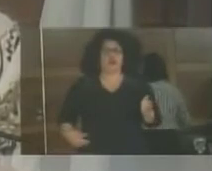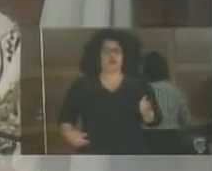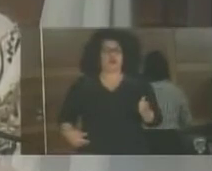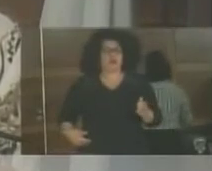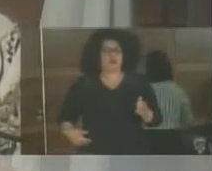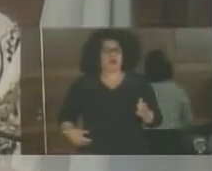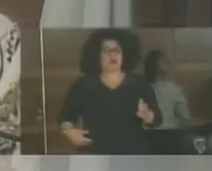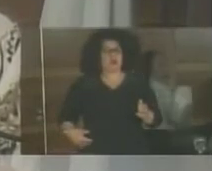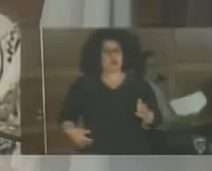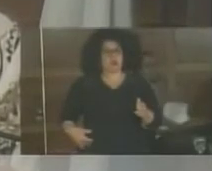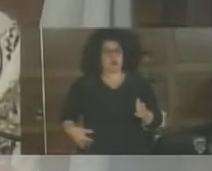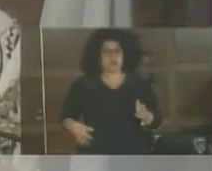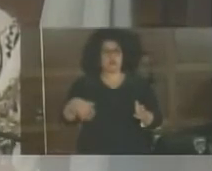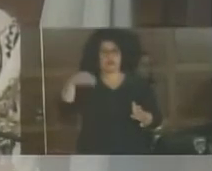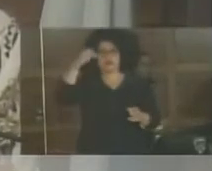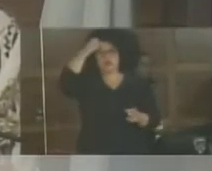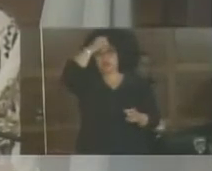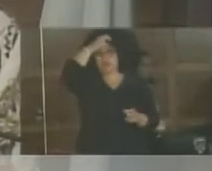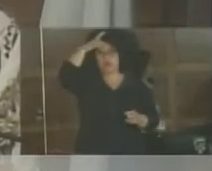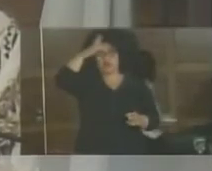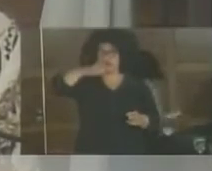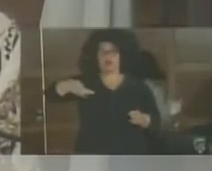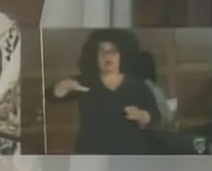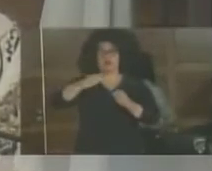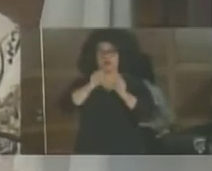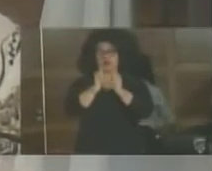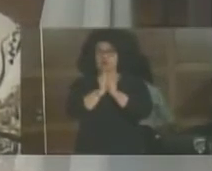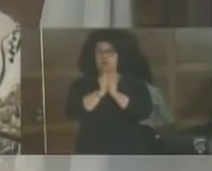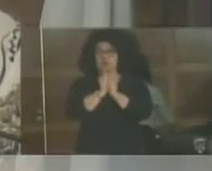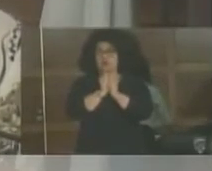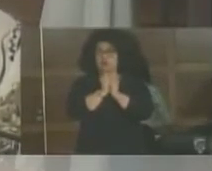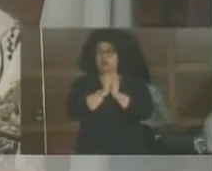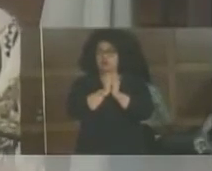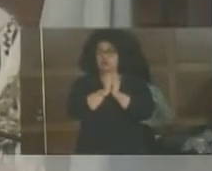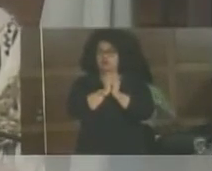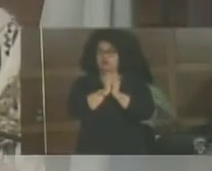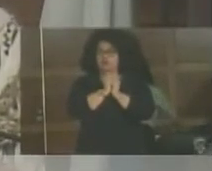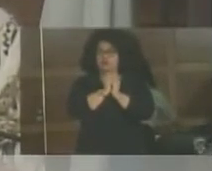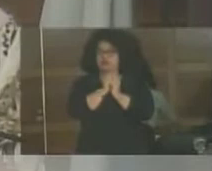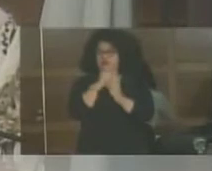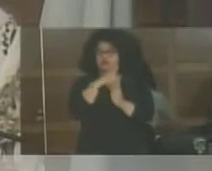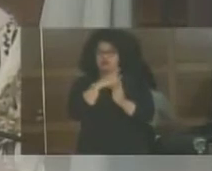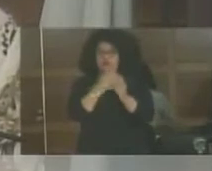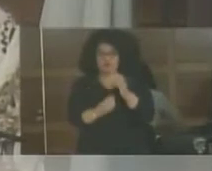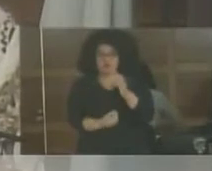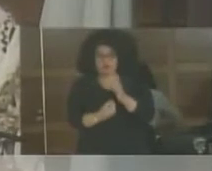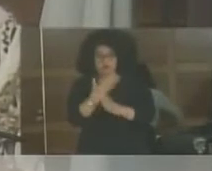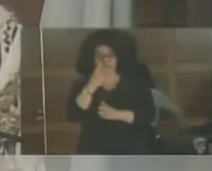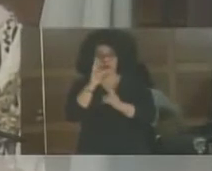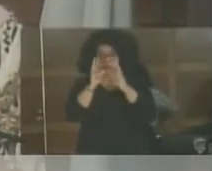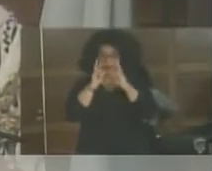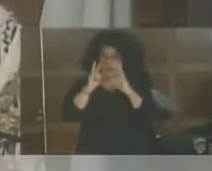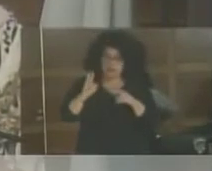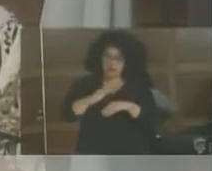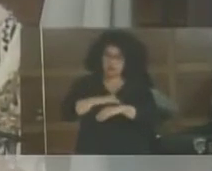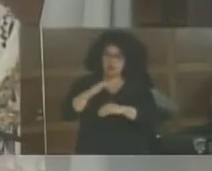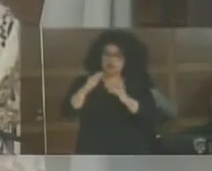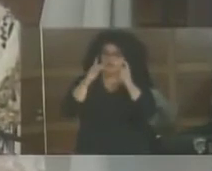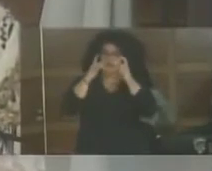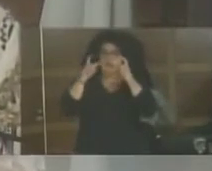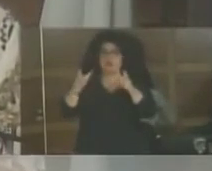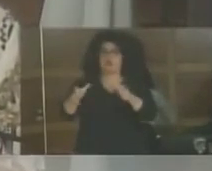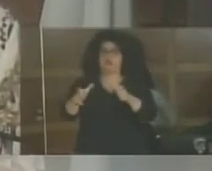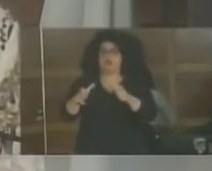um governo municipal aqui, através do Fernando Jordão, está tendo esse olhar a essa causa